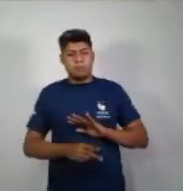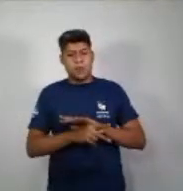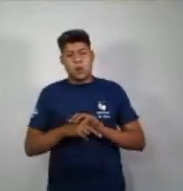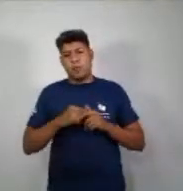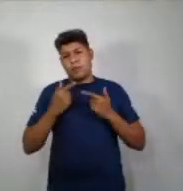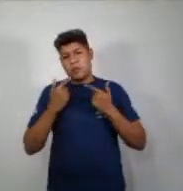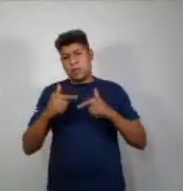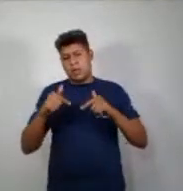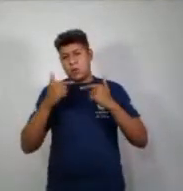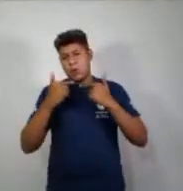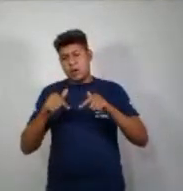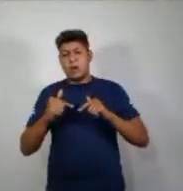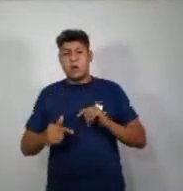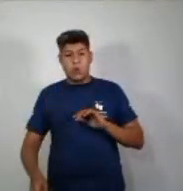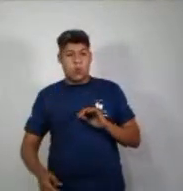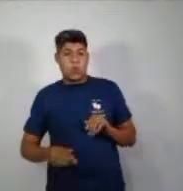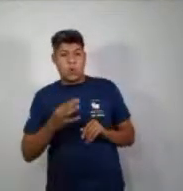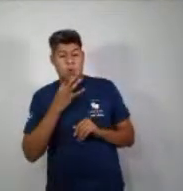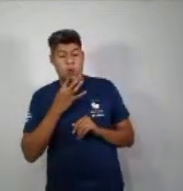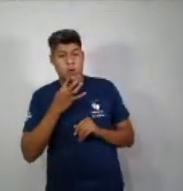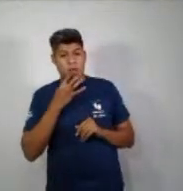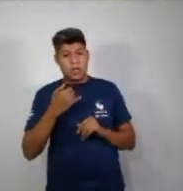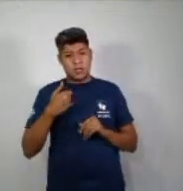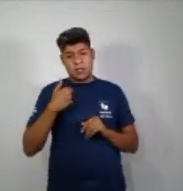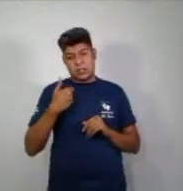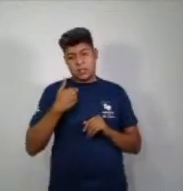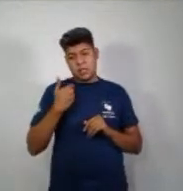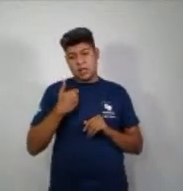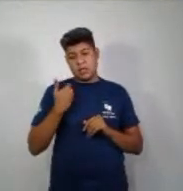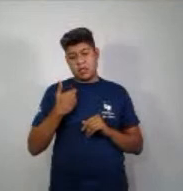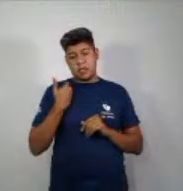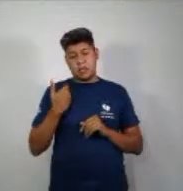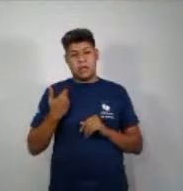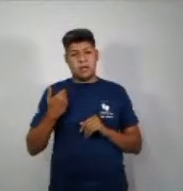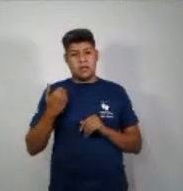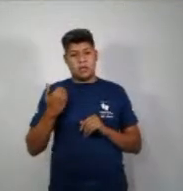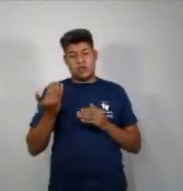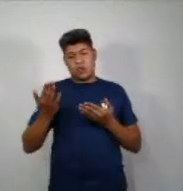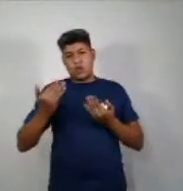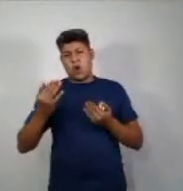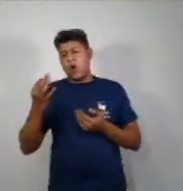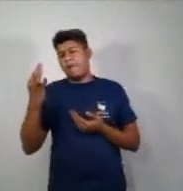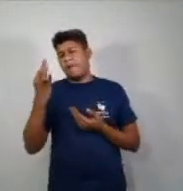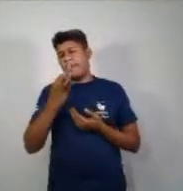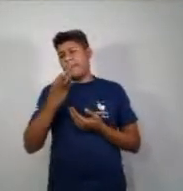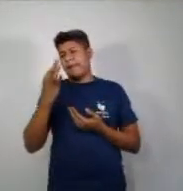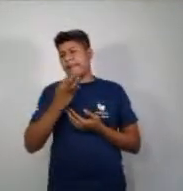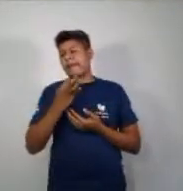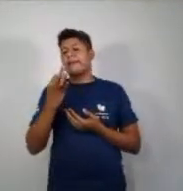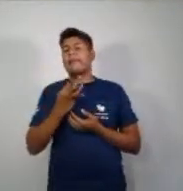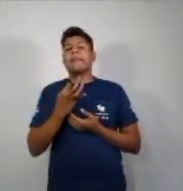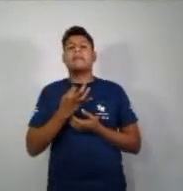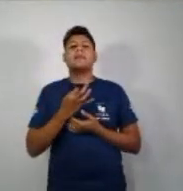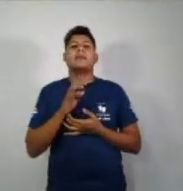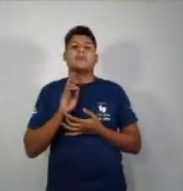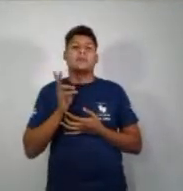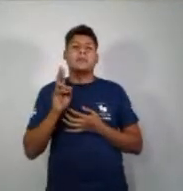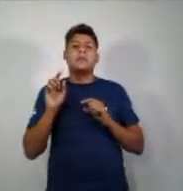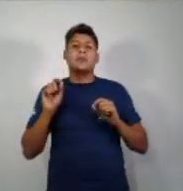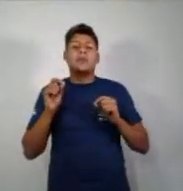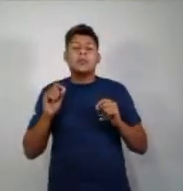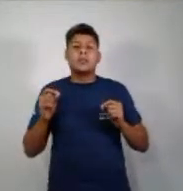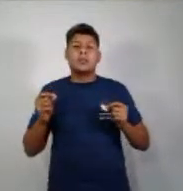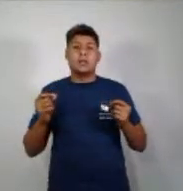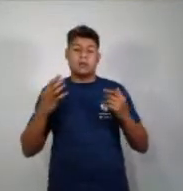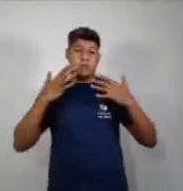E se conhecem, ela 17 anos mais nova, ela é linda, sempre muito atlética, sempre muito